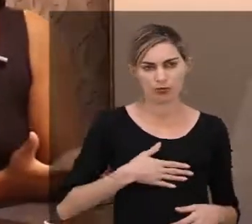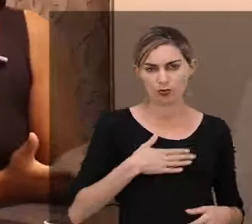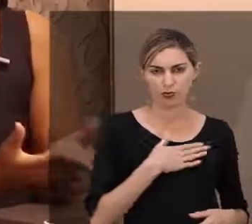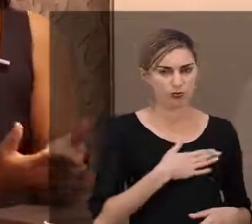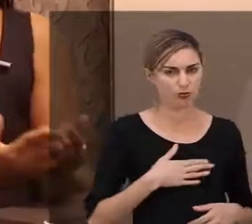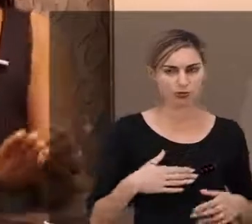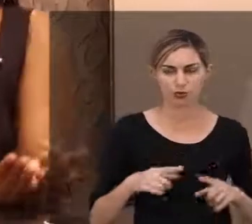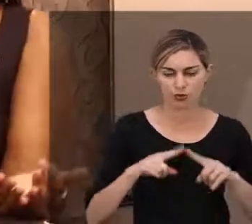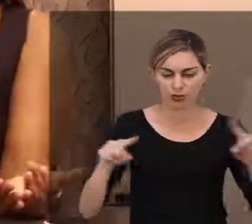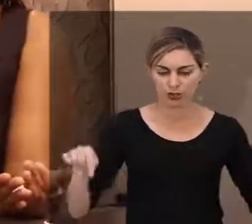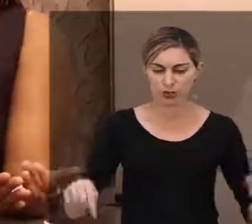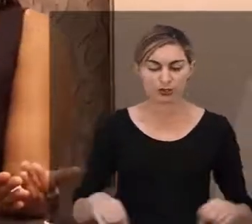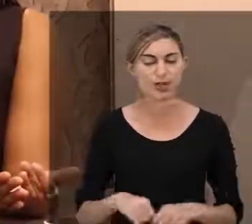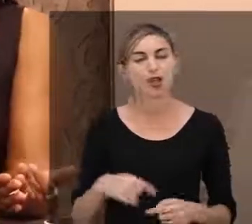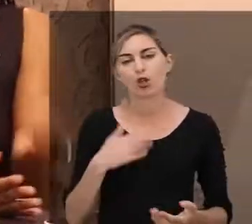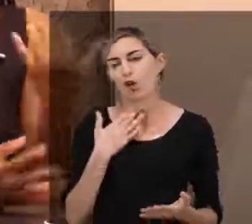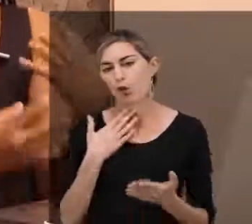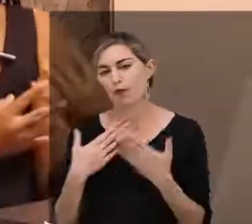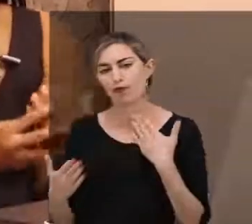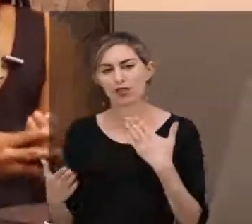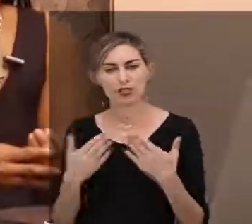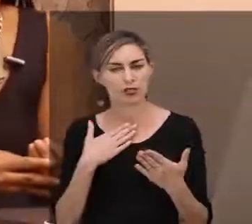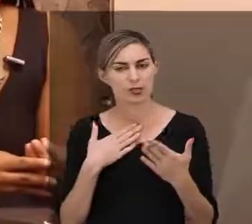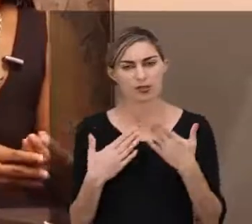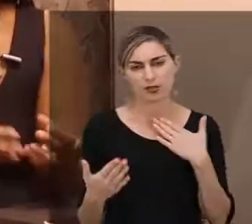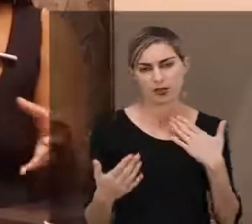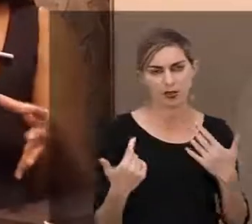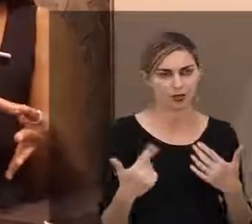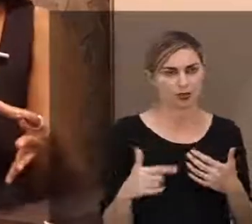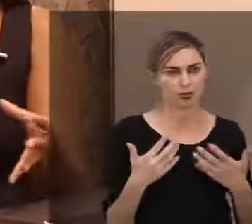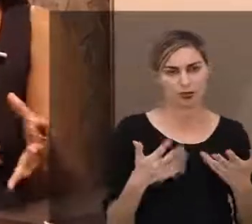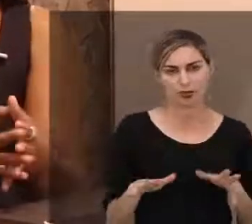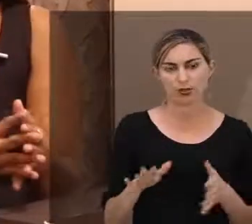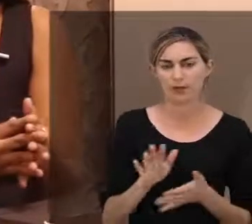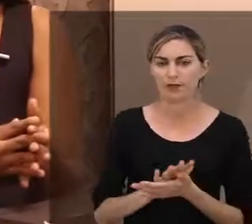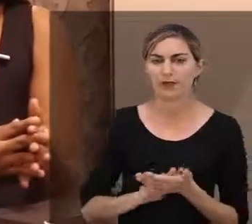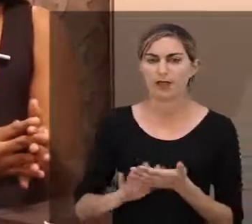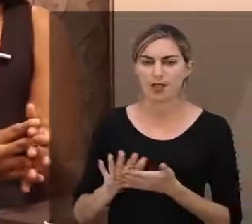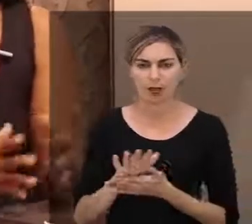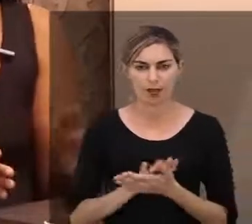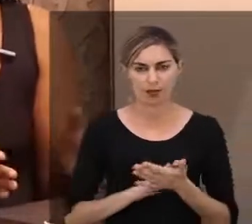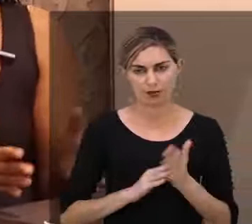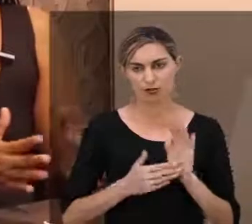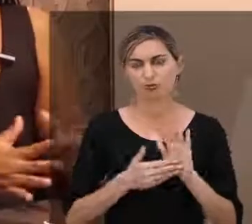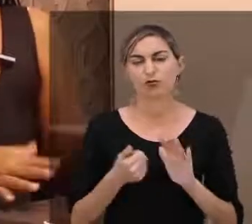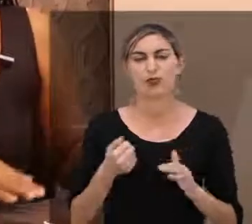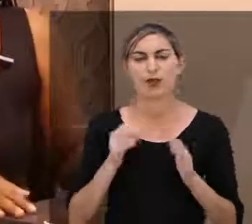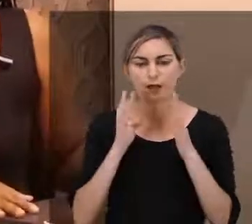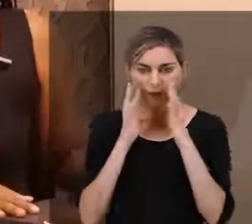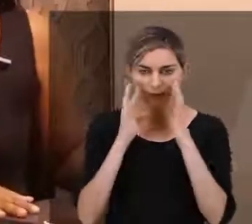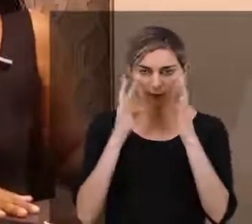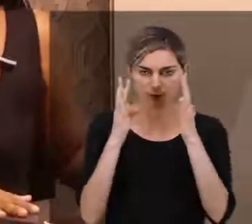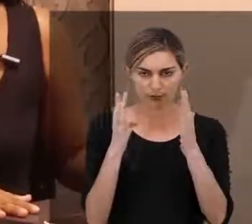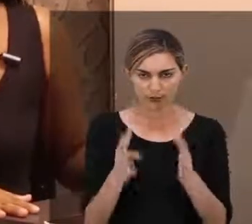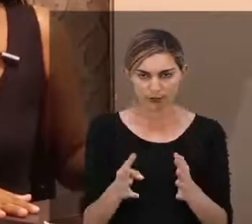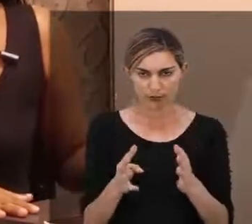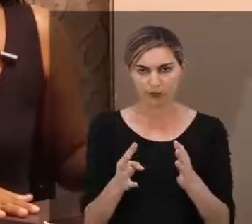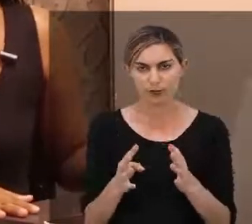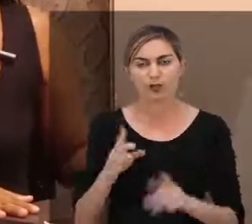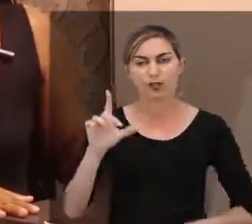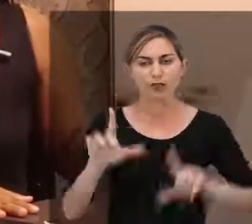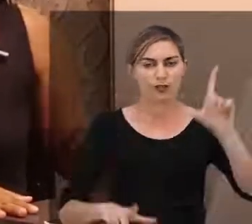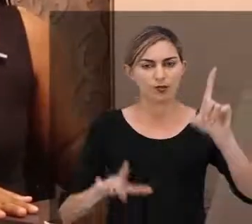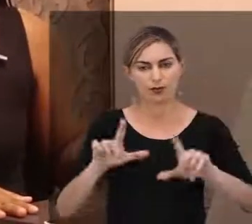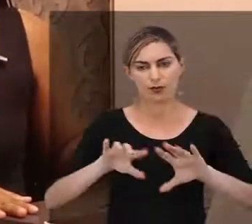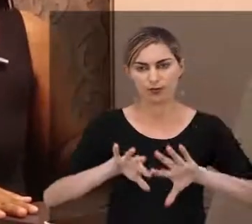minha sala para conversar. Então, não quero nada que tire a atenção. Então, eu quero uma sala de TV